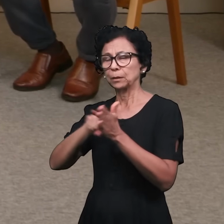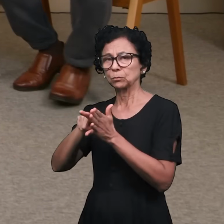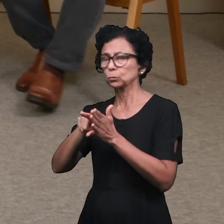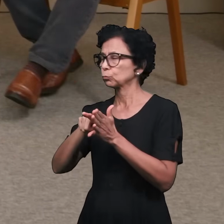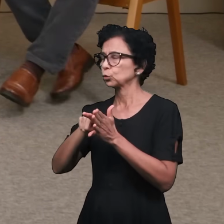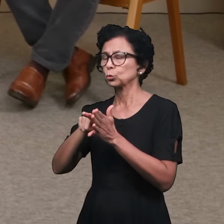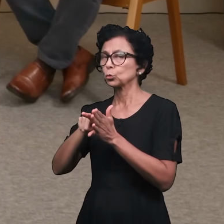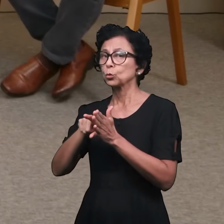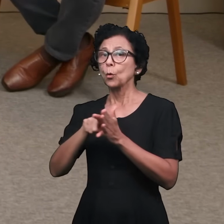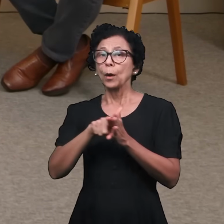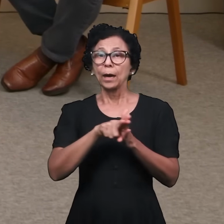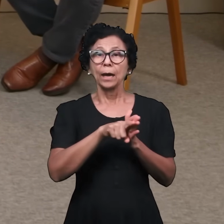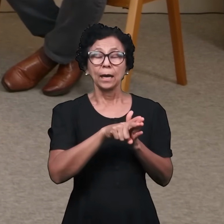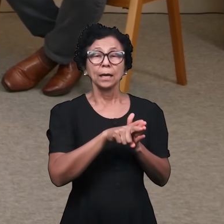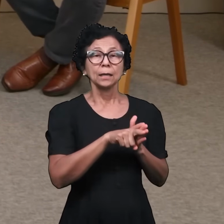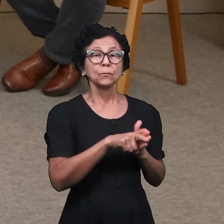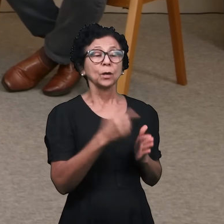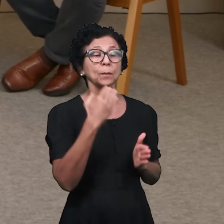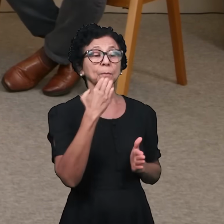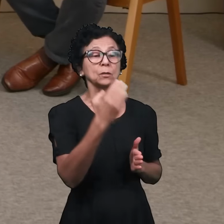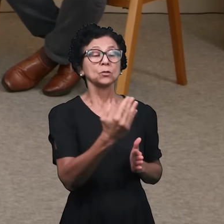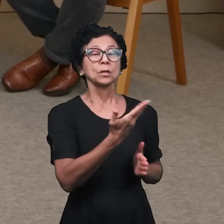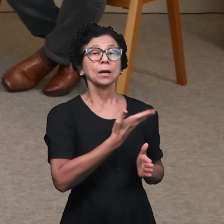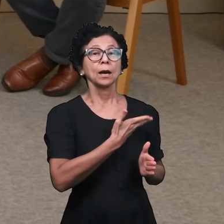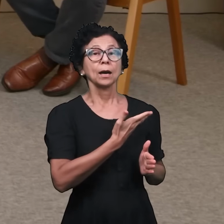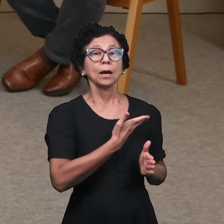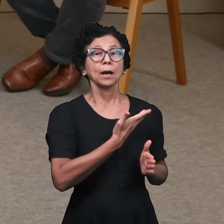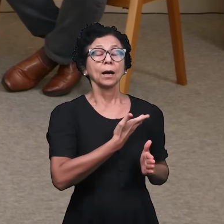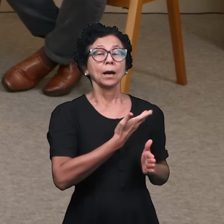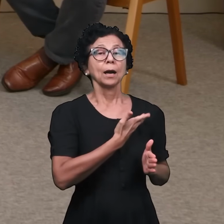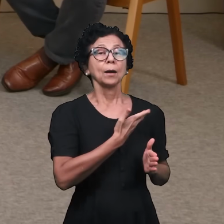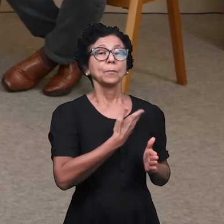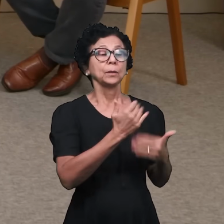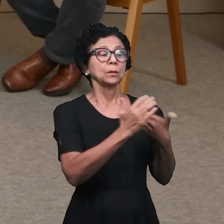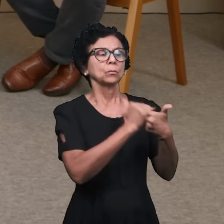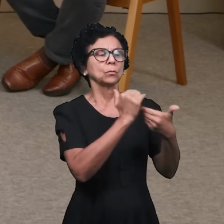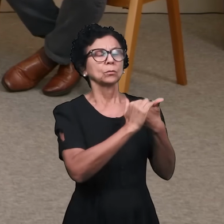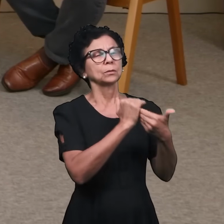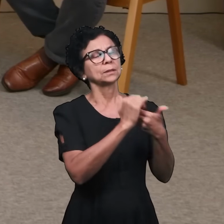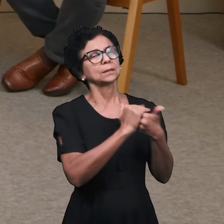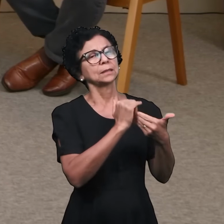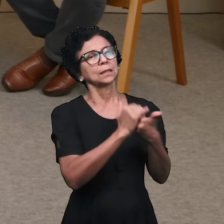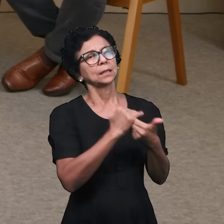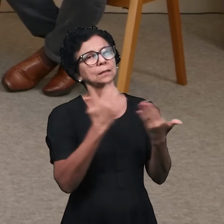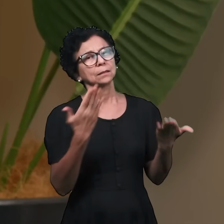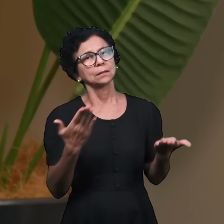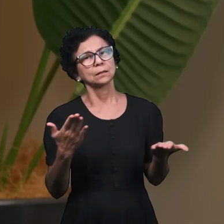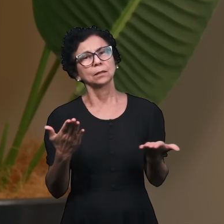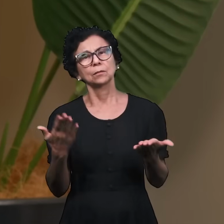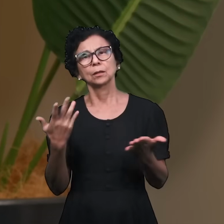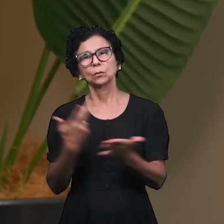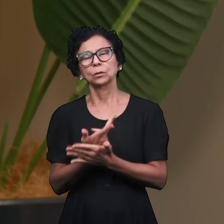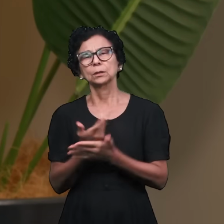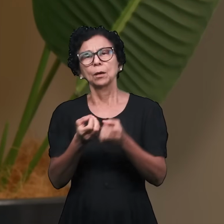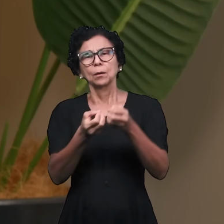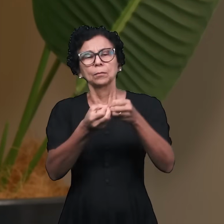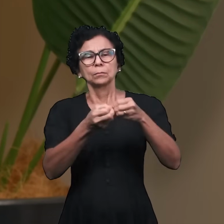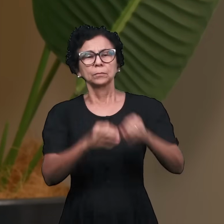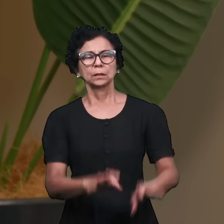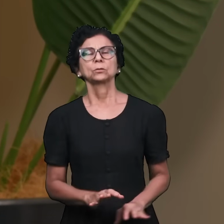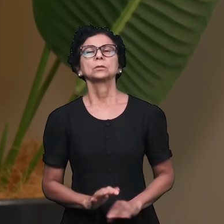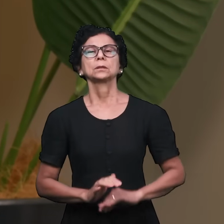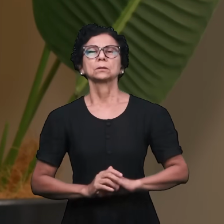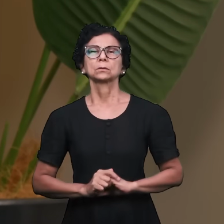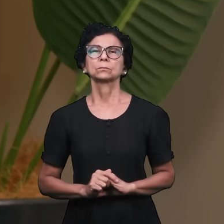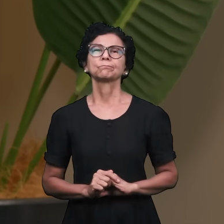idade, os jovens, e ele acabou colocando a perder. Houve uma divisão no reino, ele teve um prejuízo. Muito grande e muito